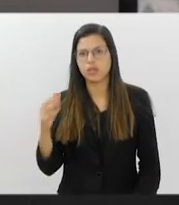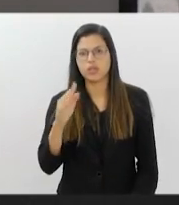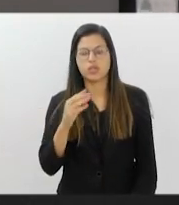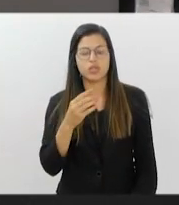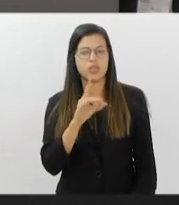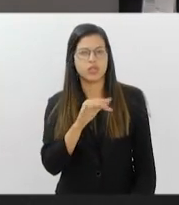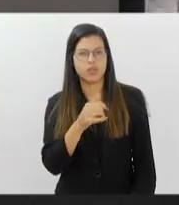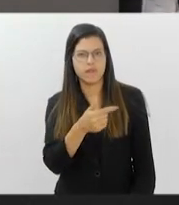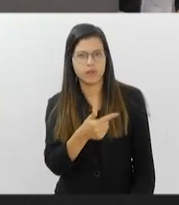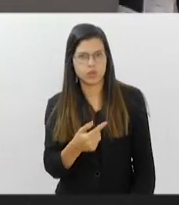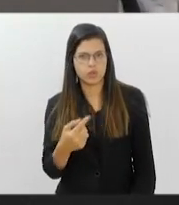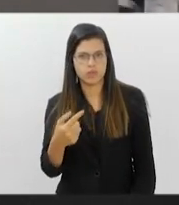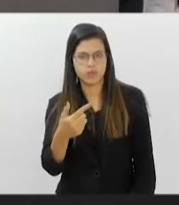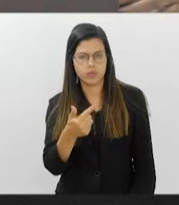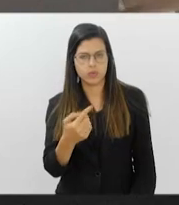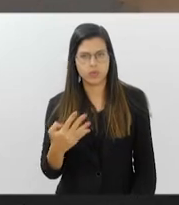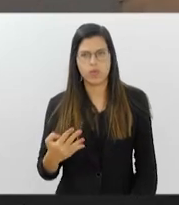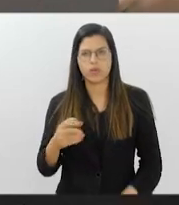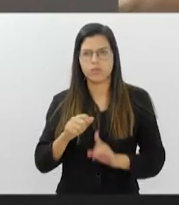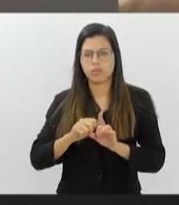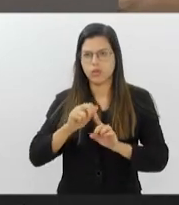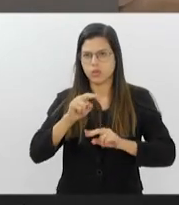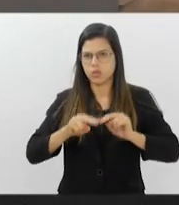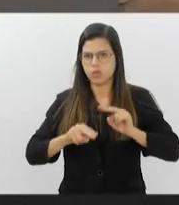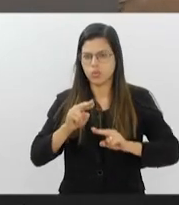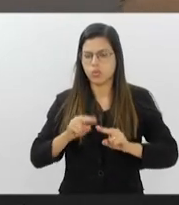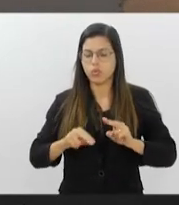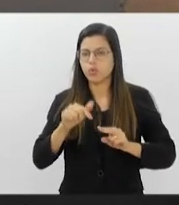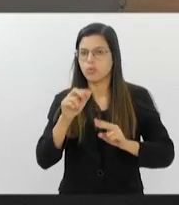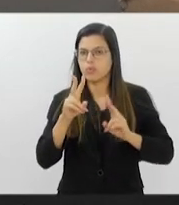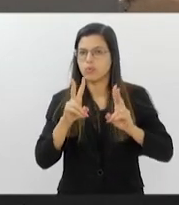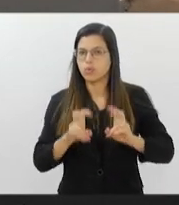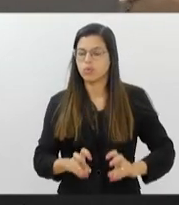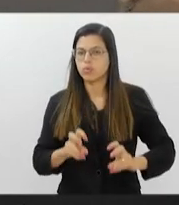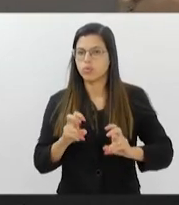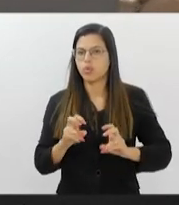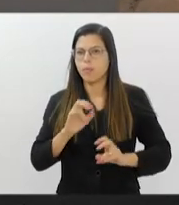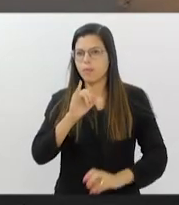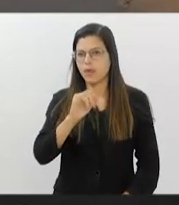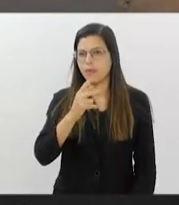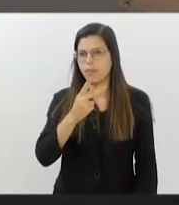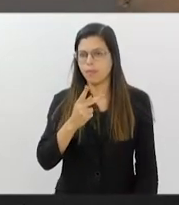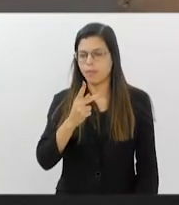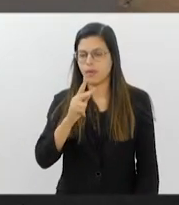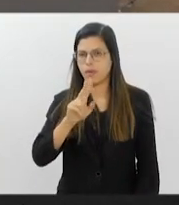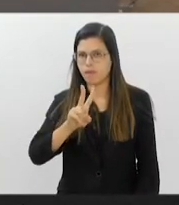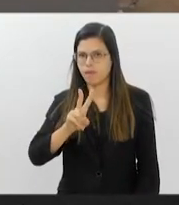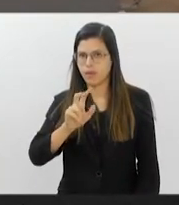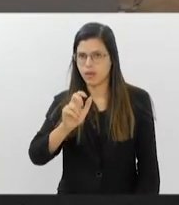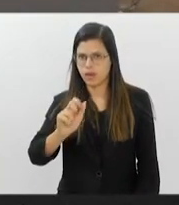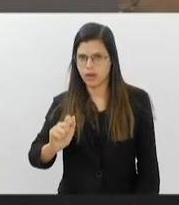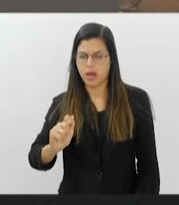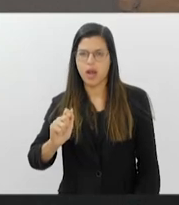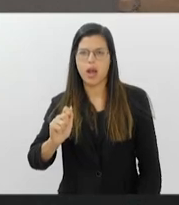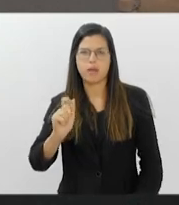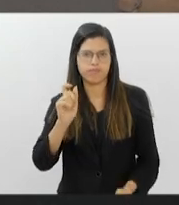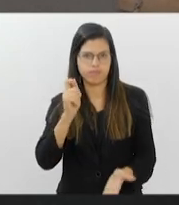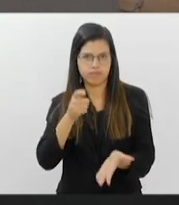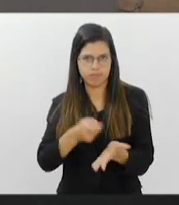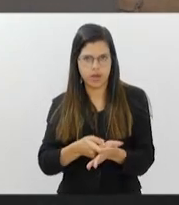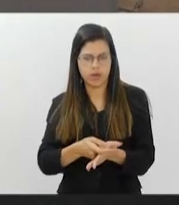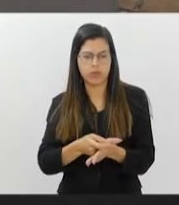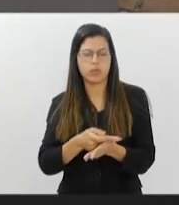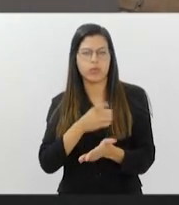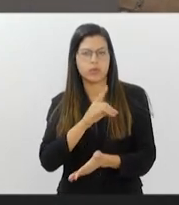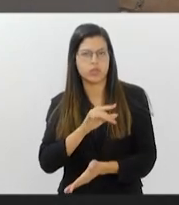junho de 24, que dispõe sobre o programa IPVA em dia e das outras providências. Explicando, deputada